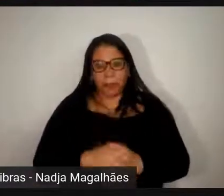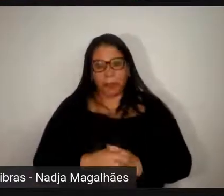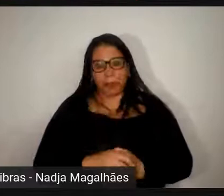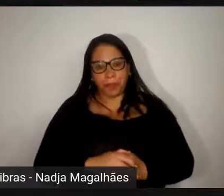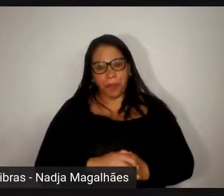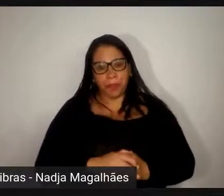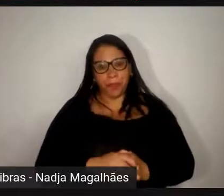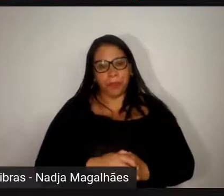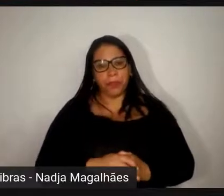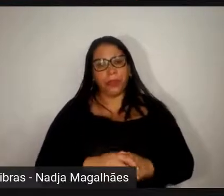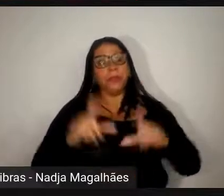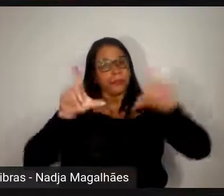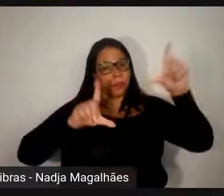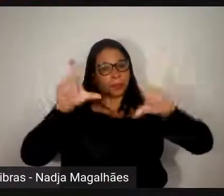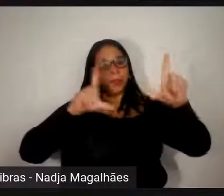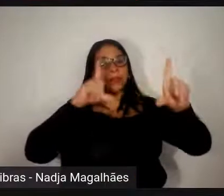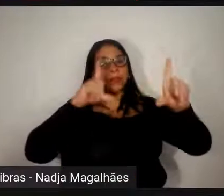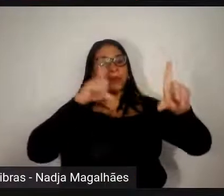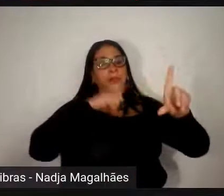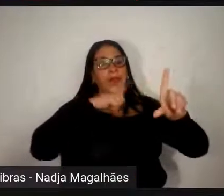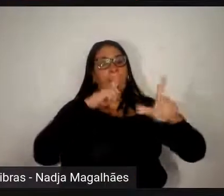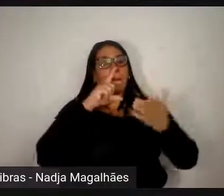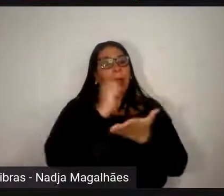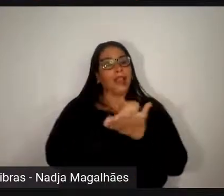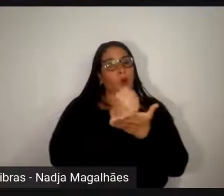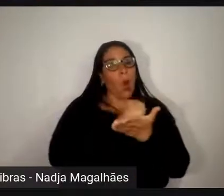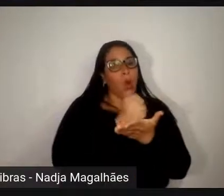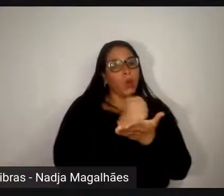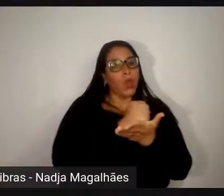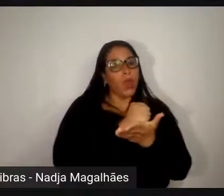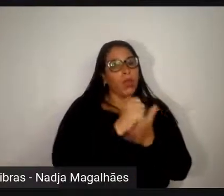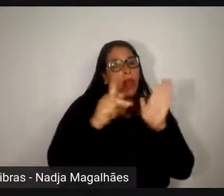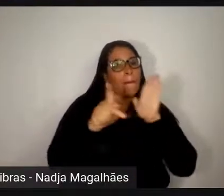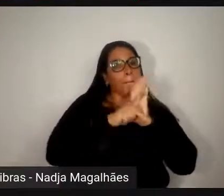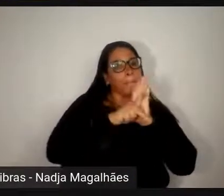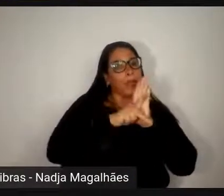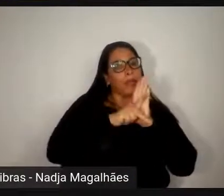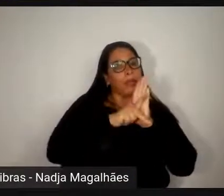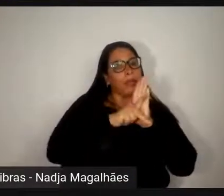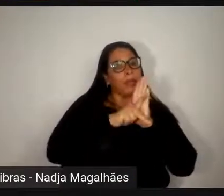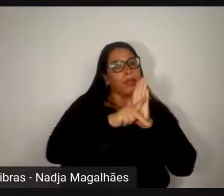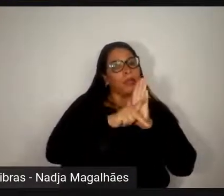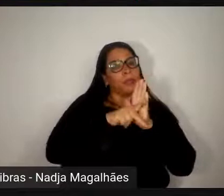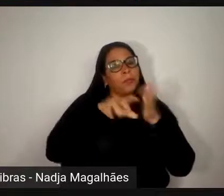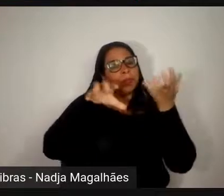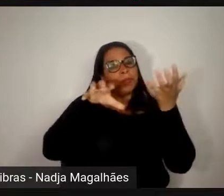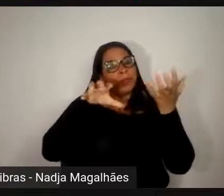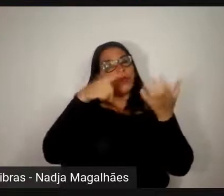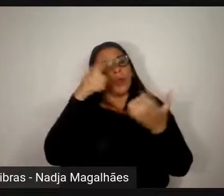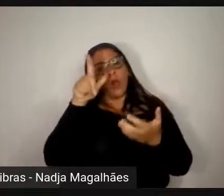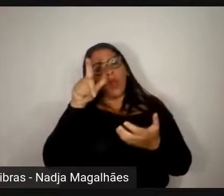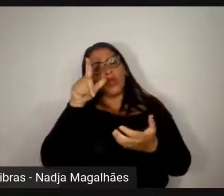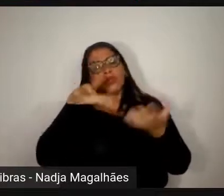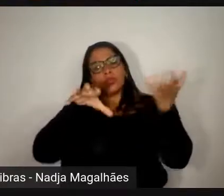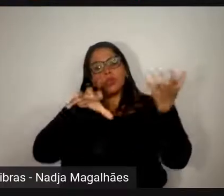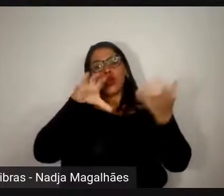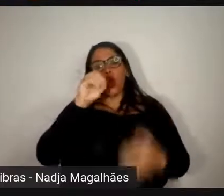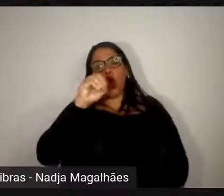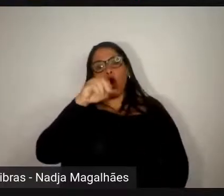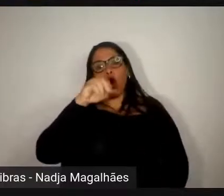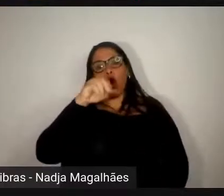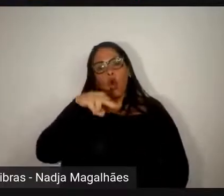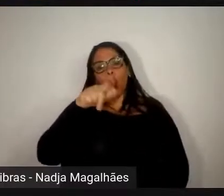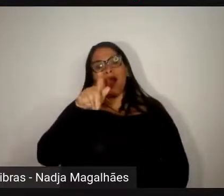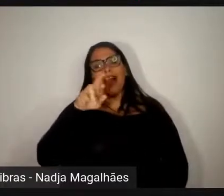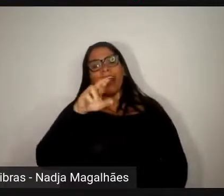pelo parlamento, mas não é o sinal controlado pelo próprio parlamento. No caso do canal Congresso, ele